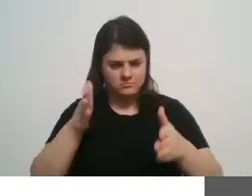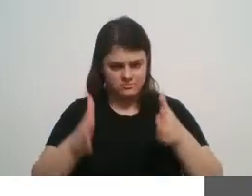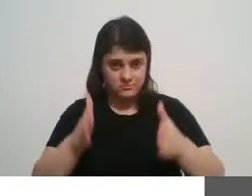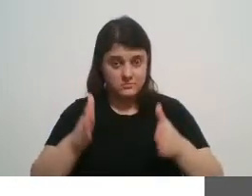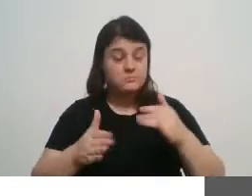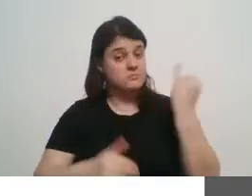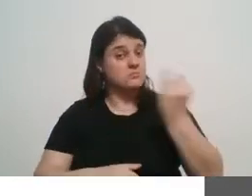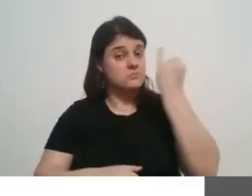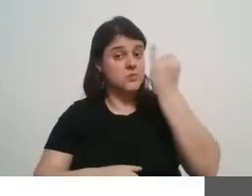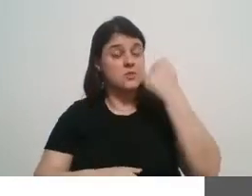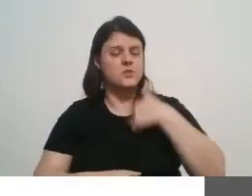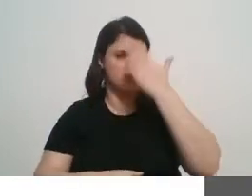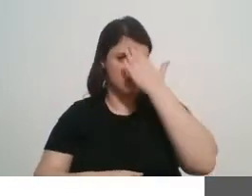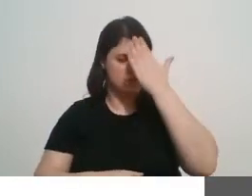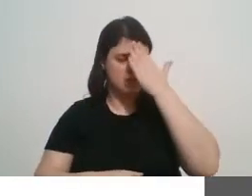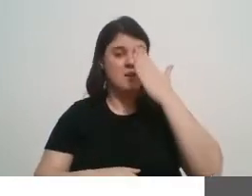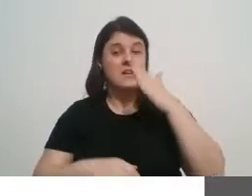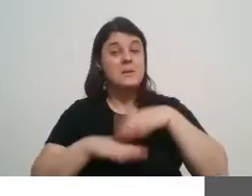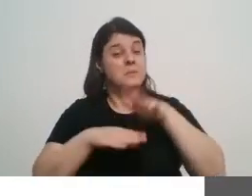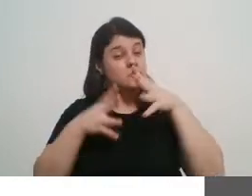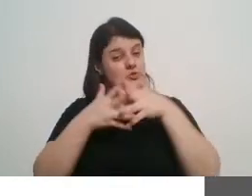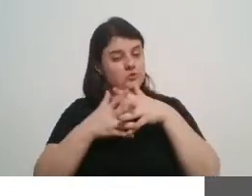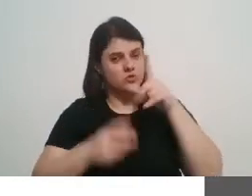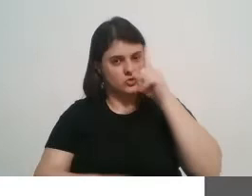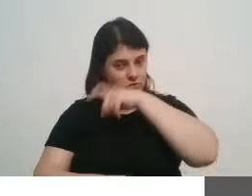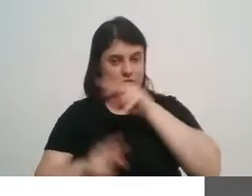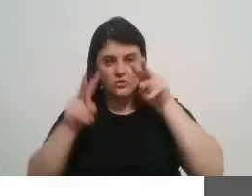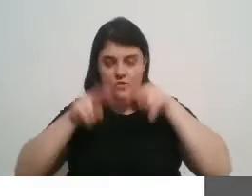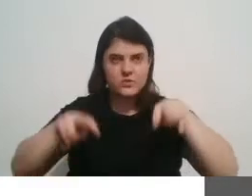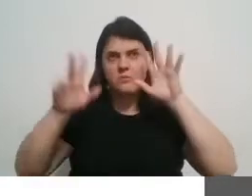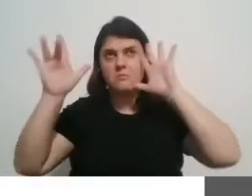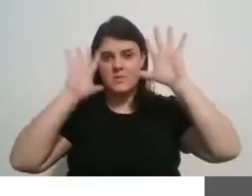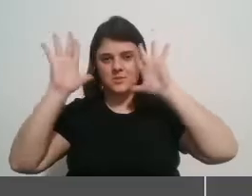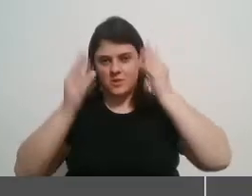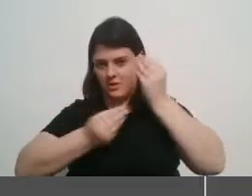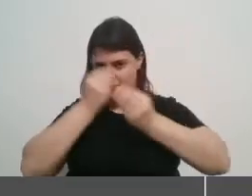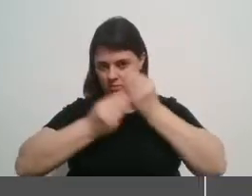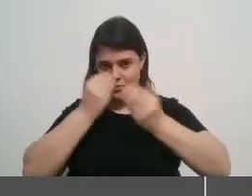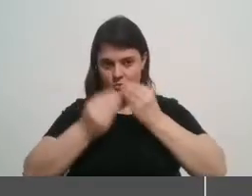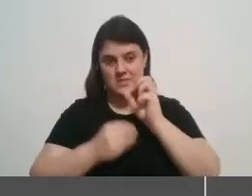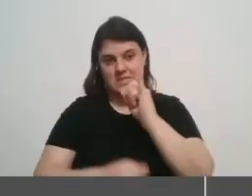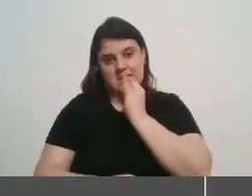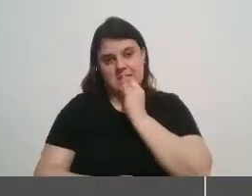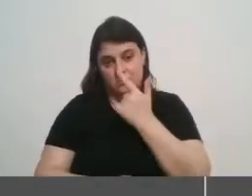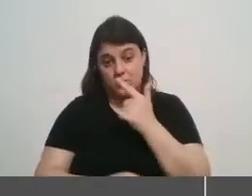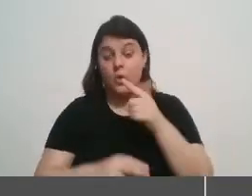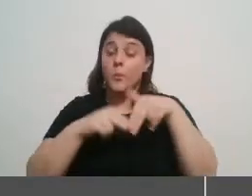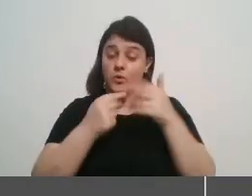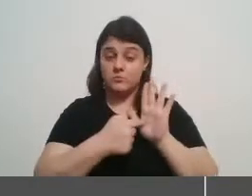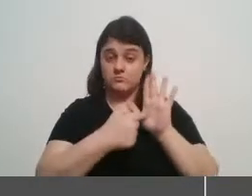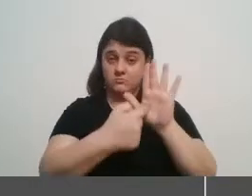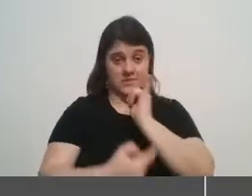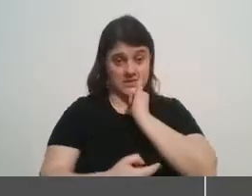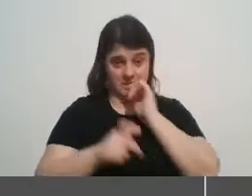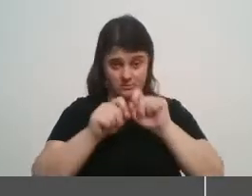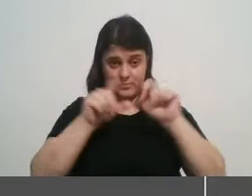e eu sei que ela é um pouco mais difícil, né, de visualizar, de imaginar sem ter exemplos. Por isso eu trouxe alguns exemplos.